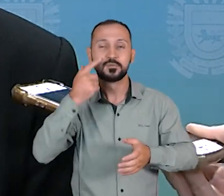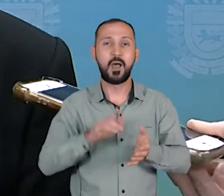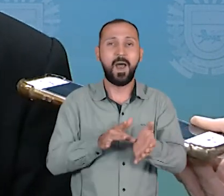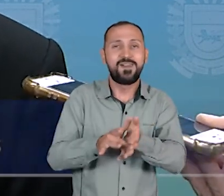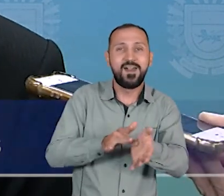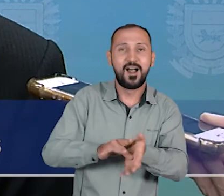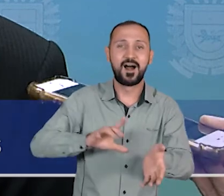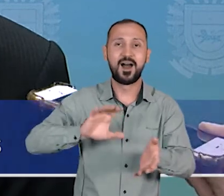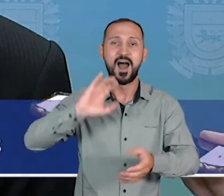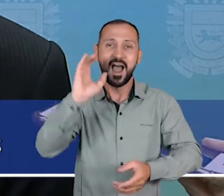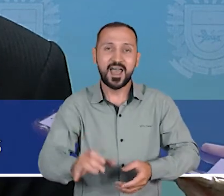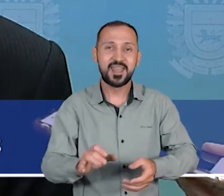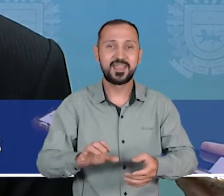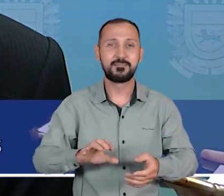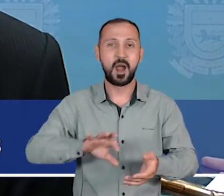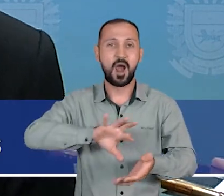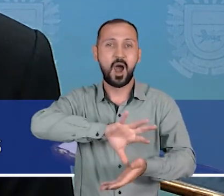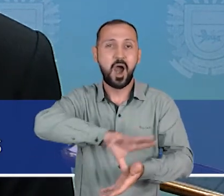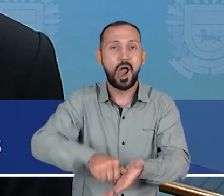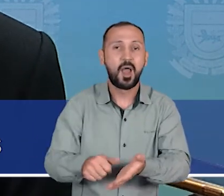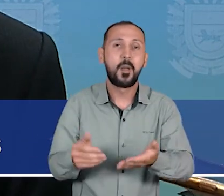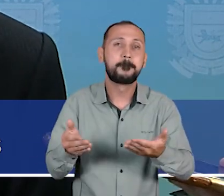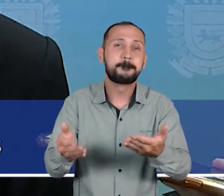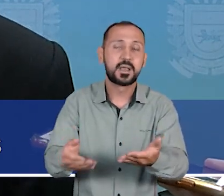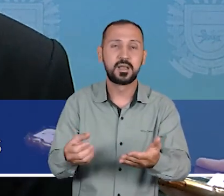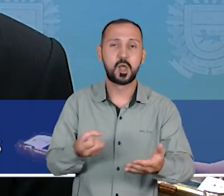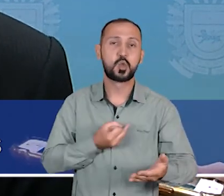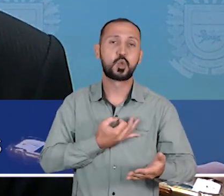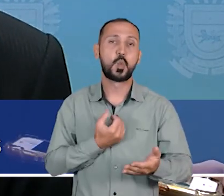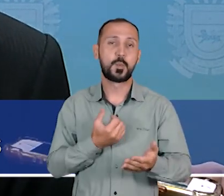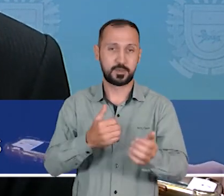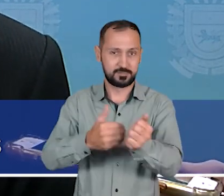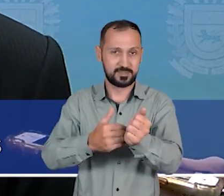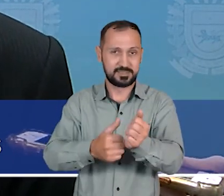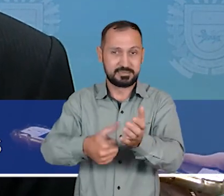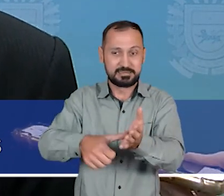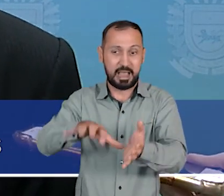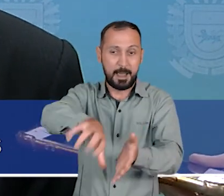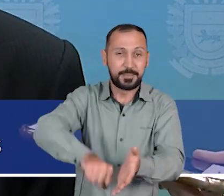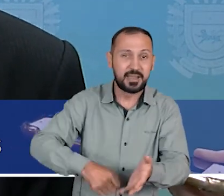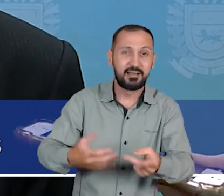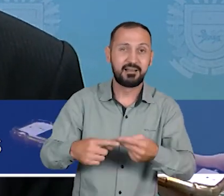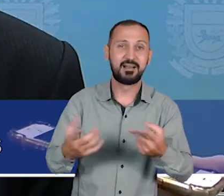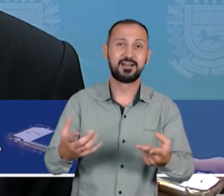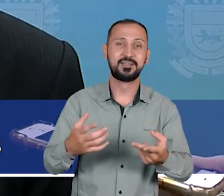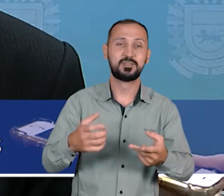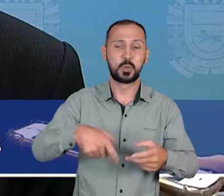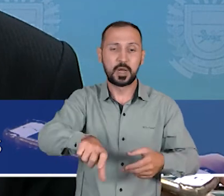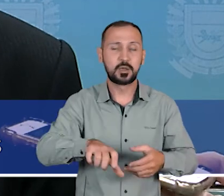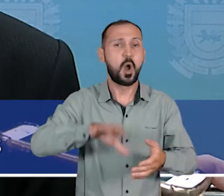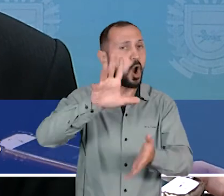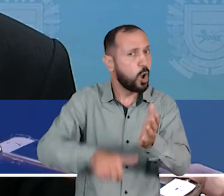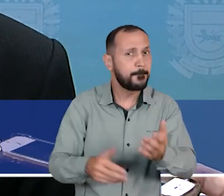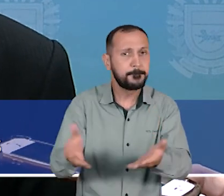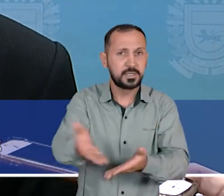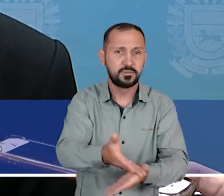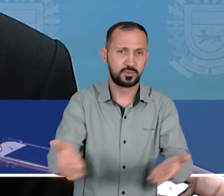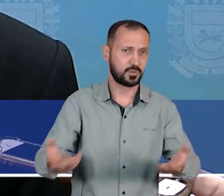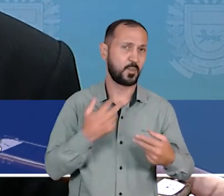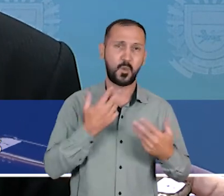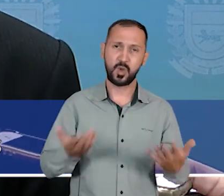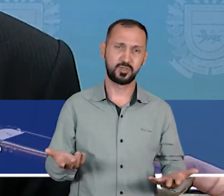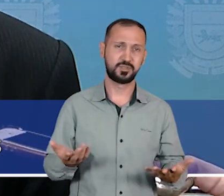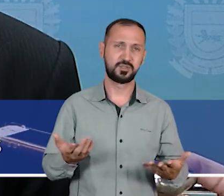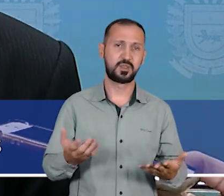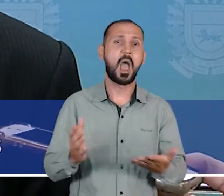findar cometendo fraude, né, crimes, lesando, copiando a senha, levando o cartão embora, enfim,